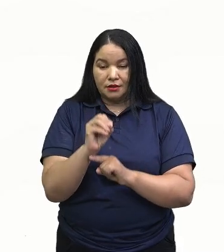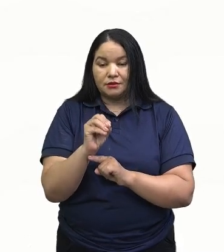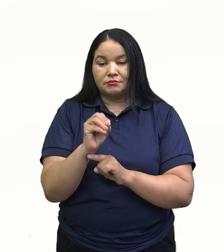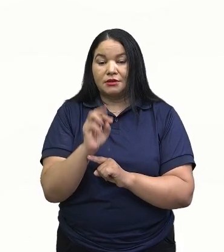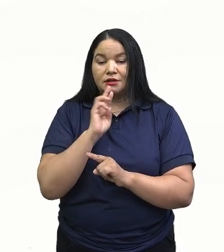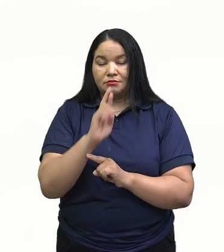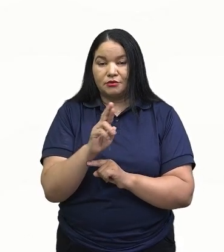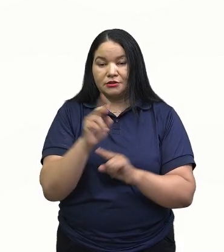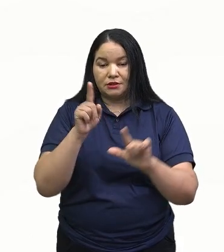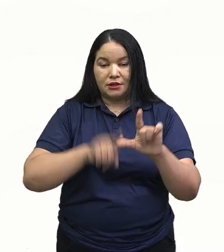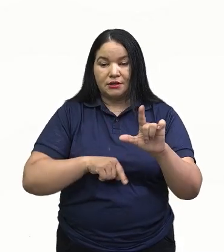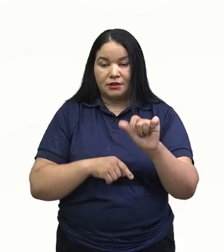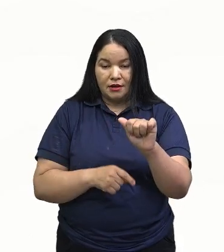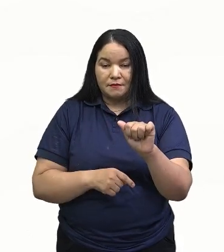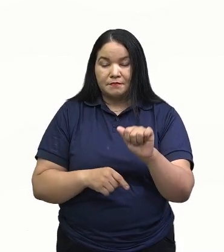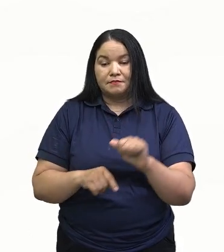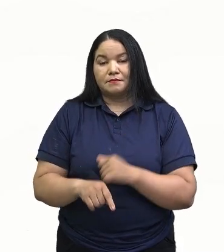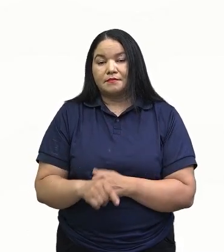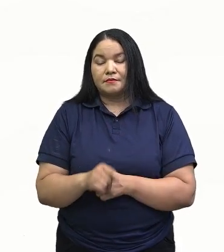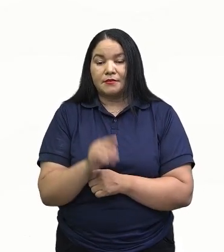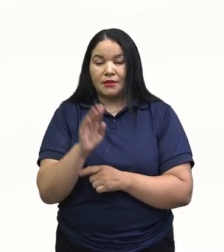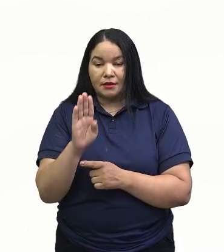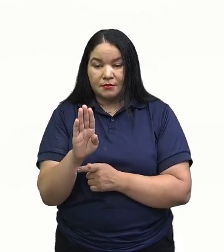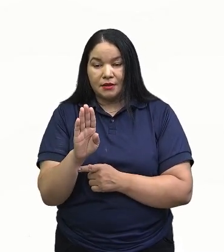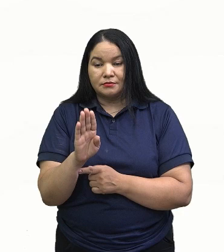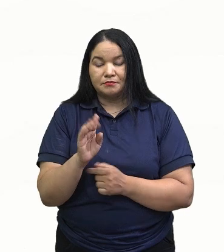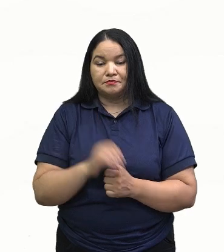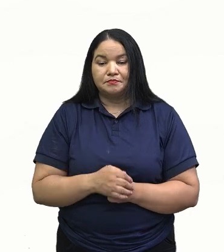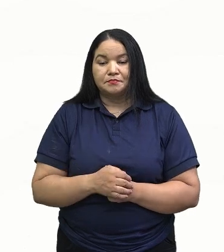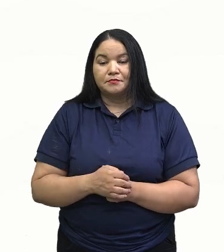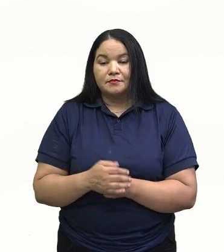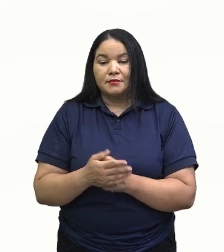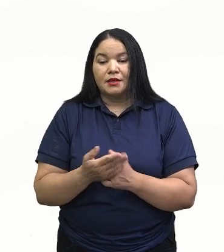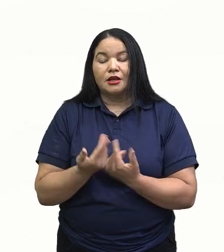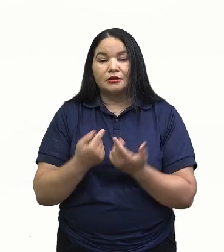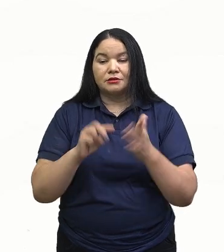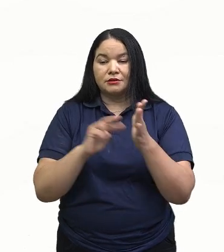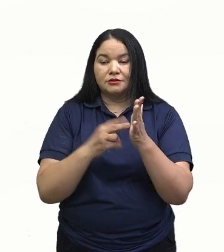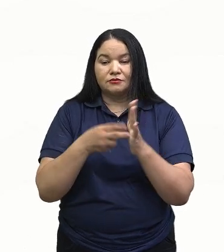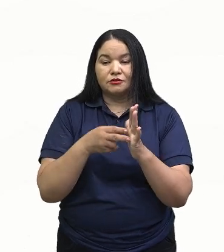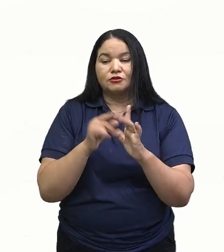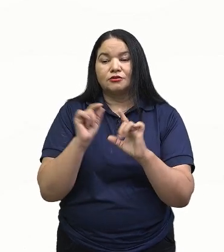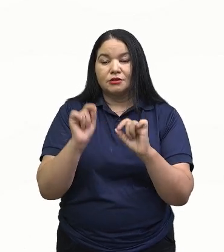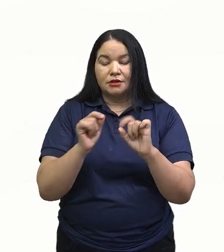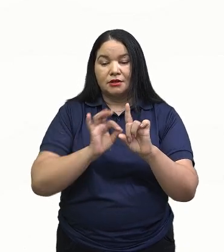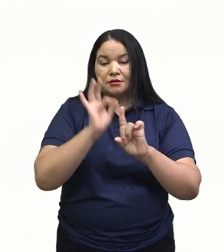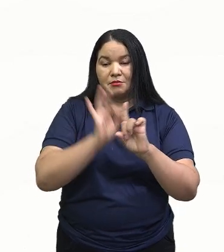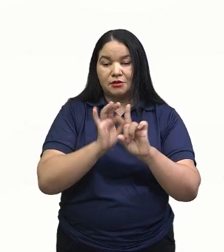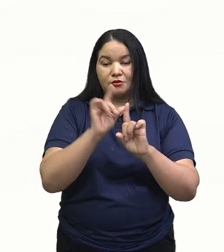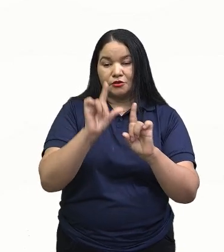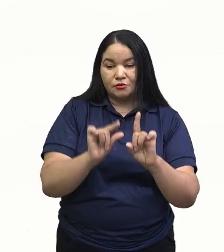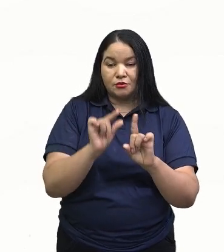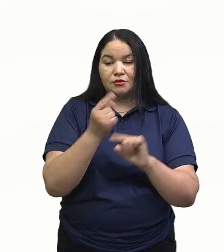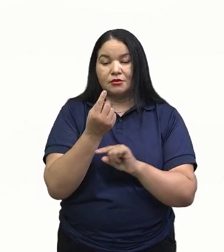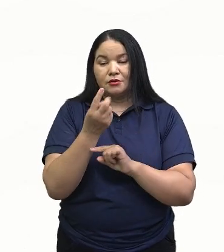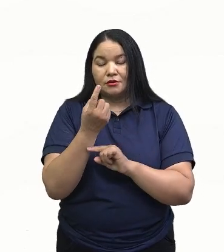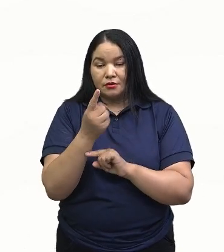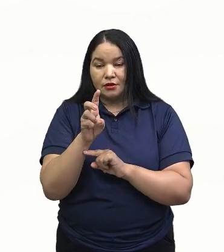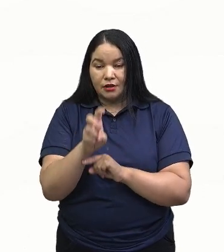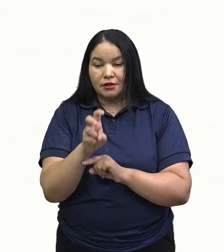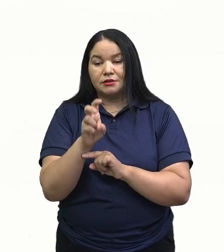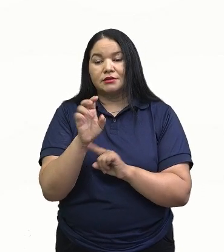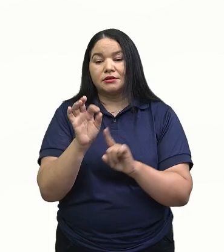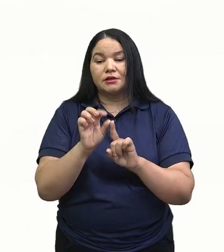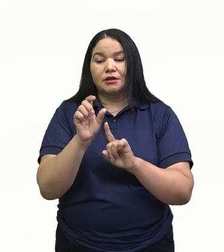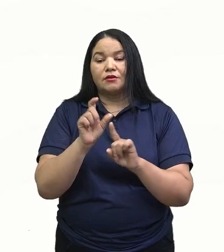A. Resposta da letra B. O significado de diminuir a temperatura em 15 graus é que o ΔT